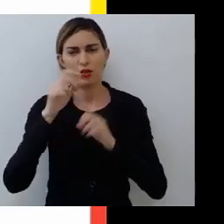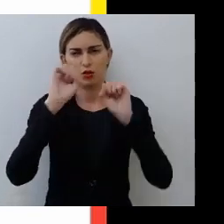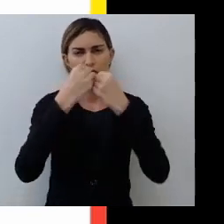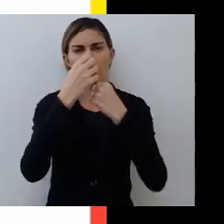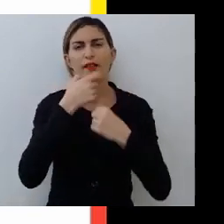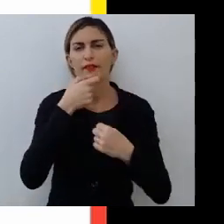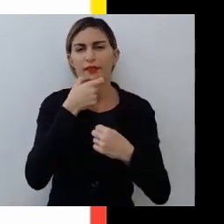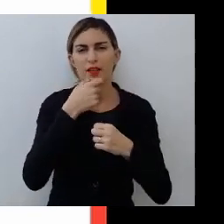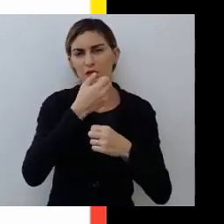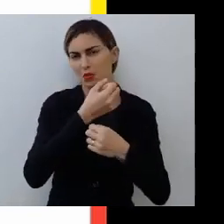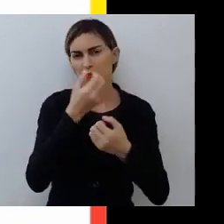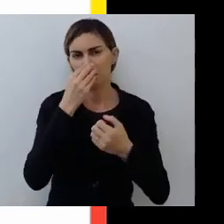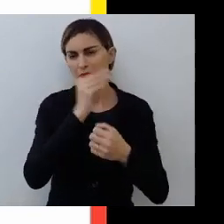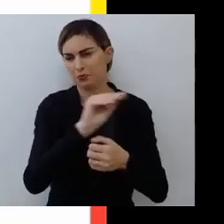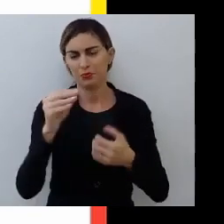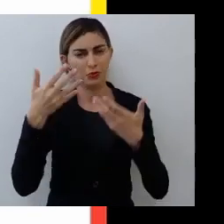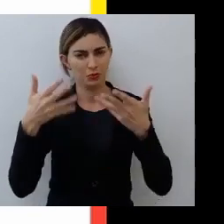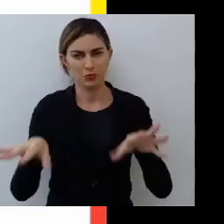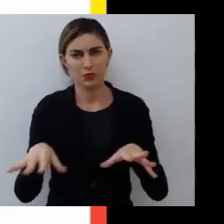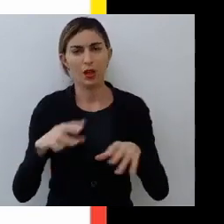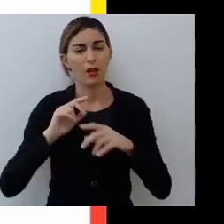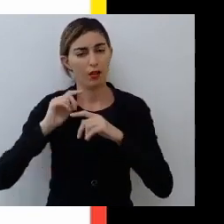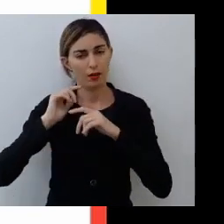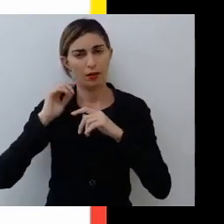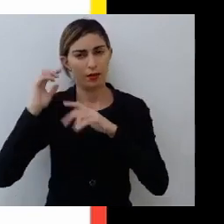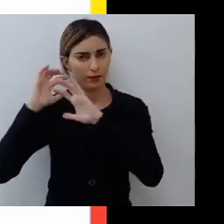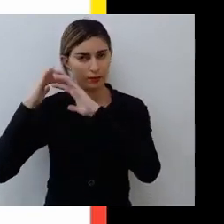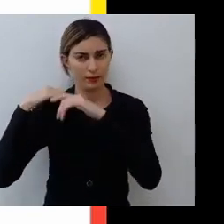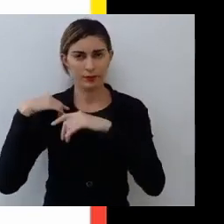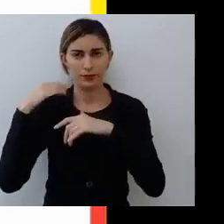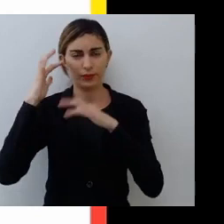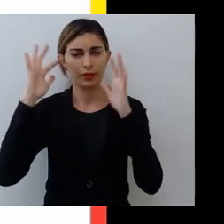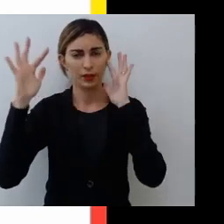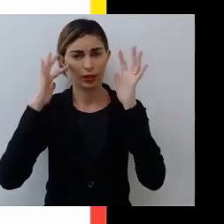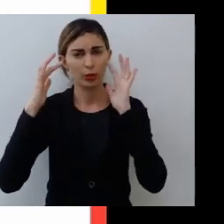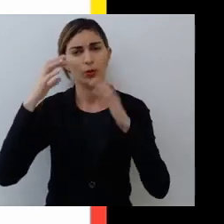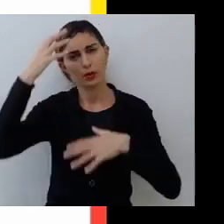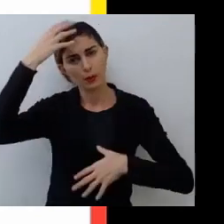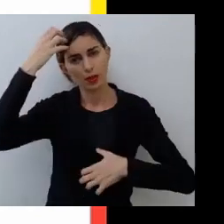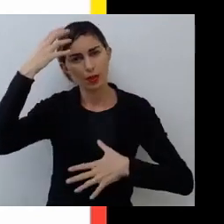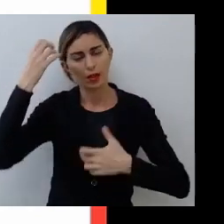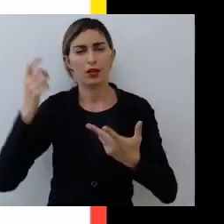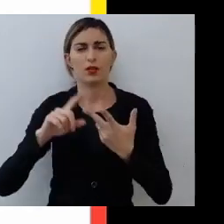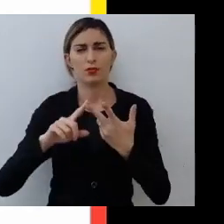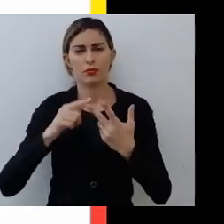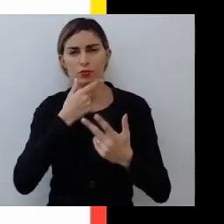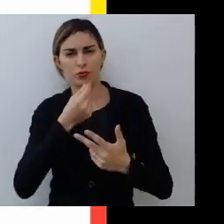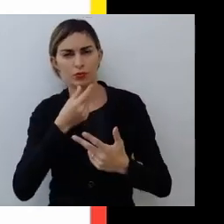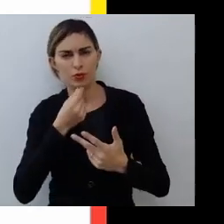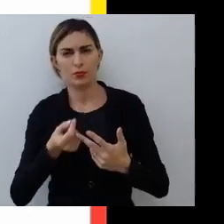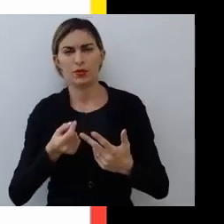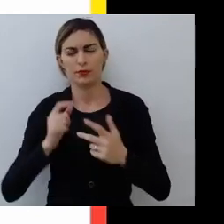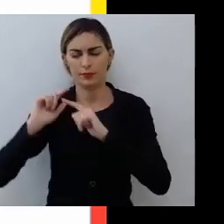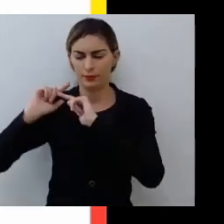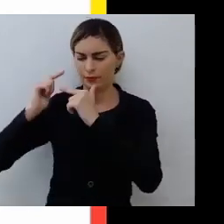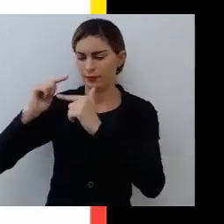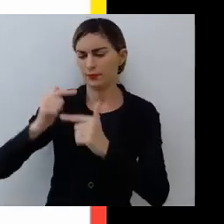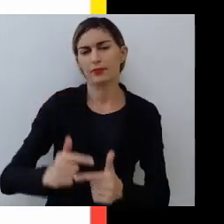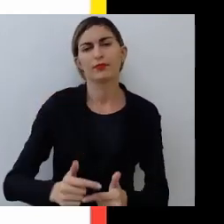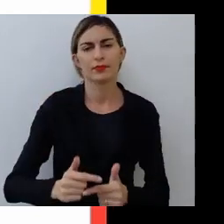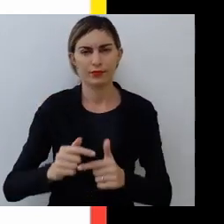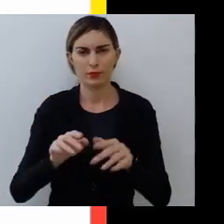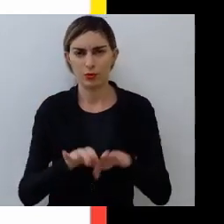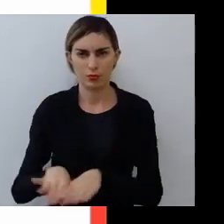foi a teoria dos homens e dos primatas, dos macacos principalmente, possuírem um ancestral